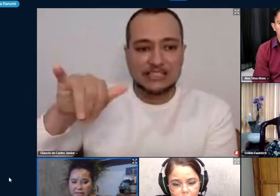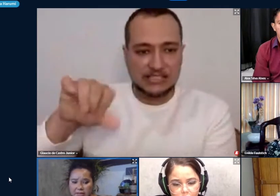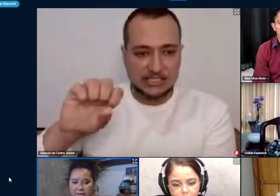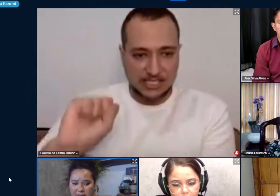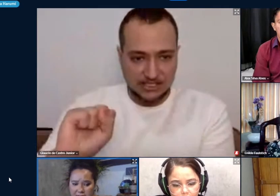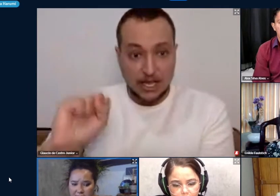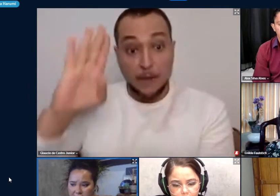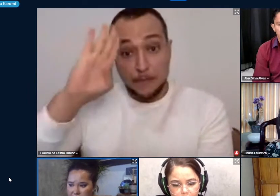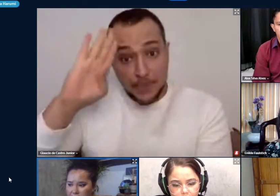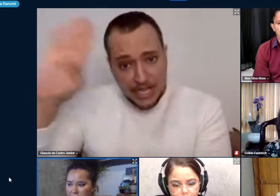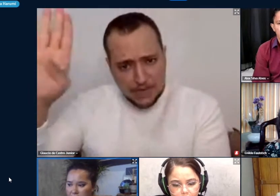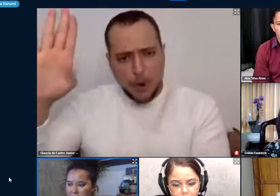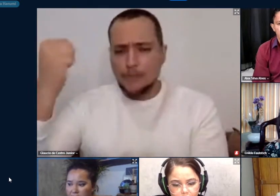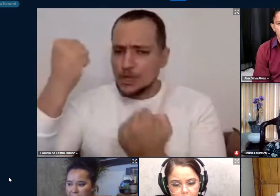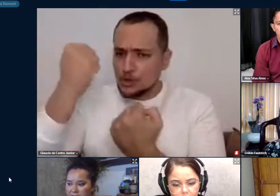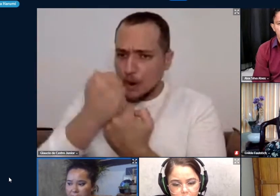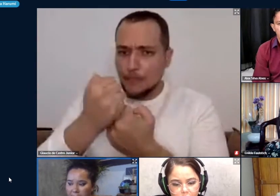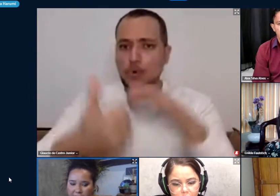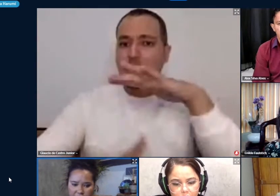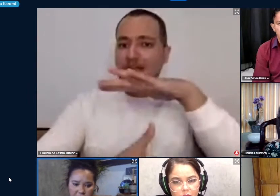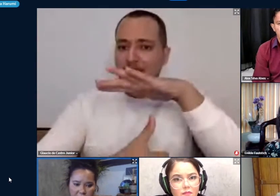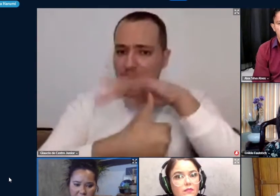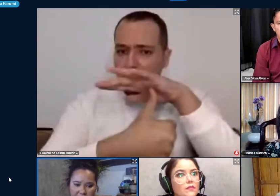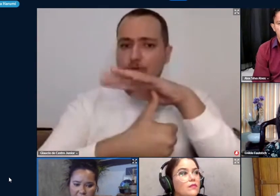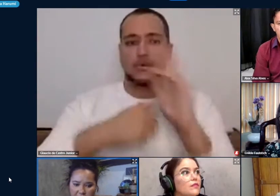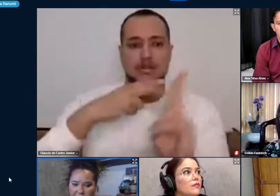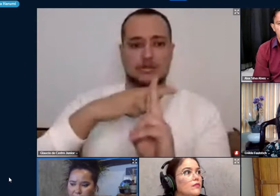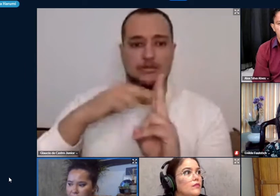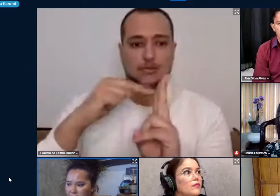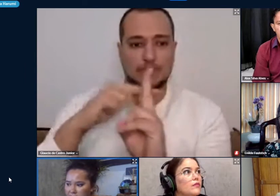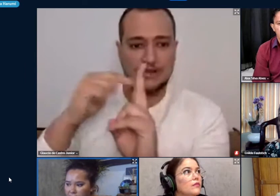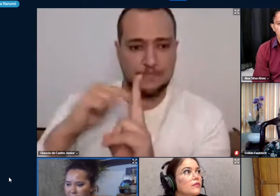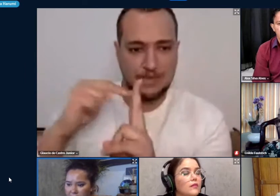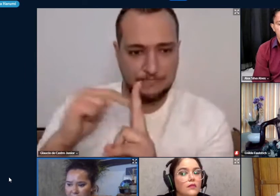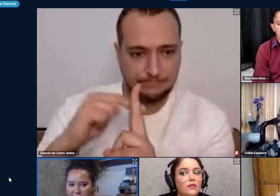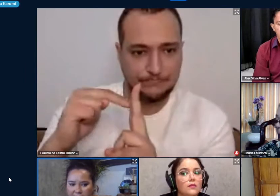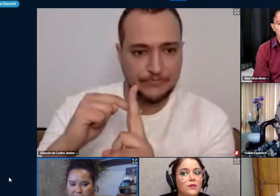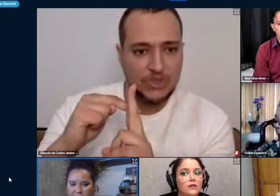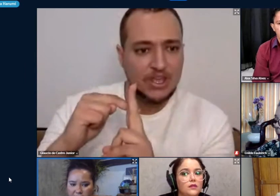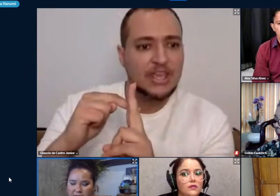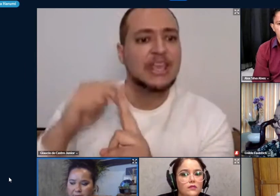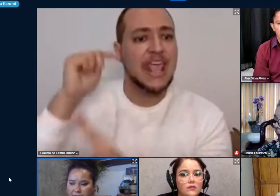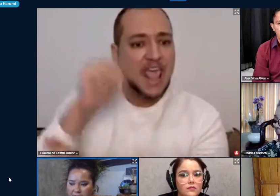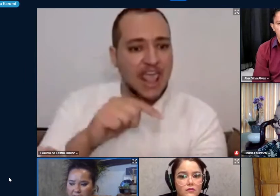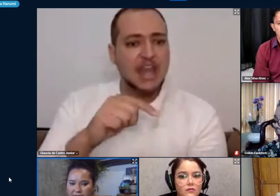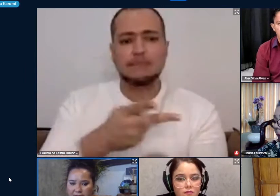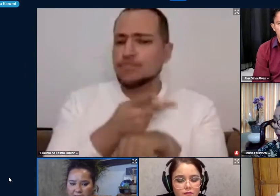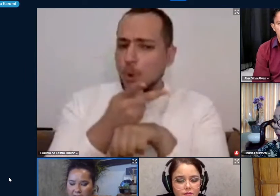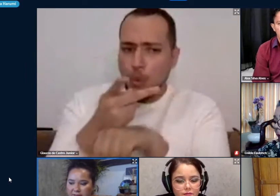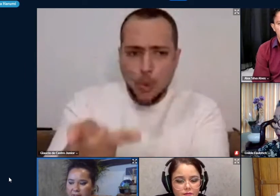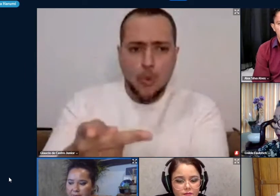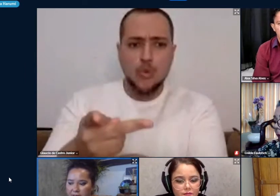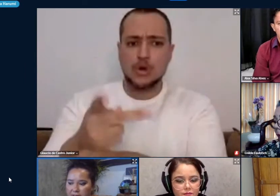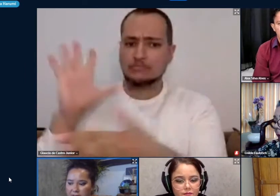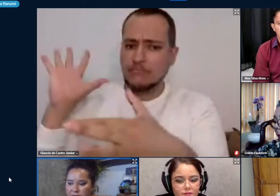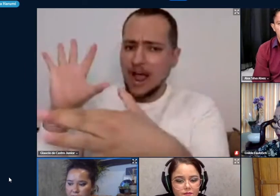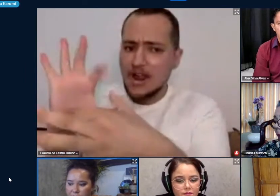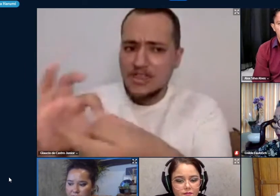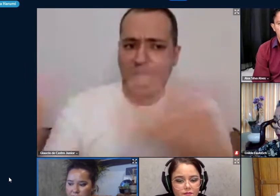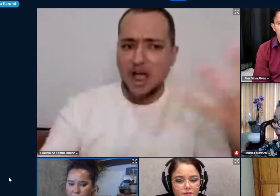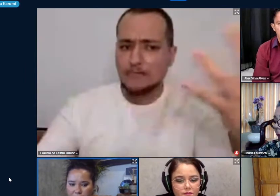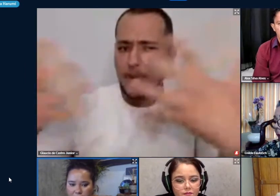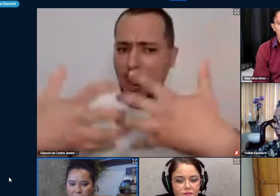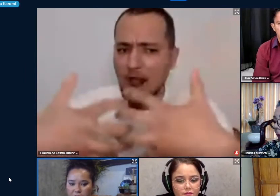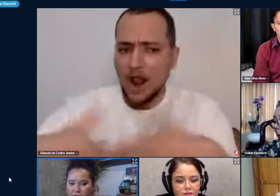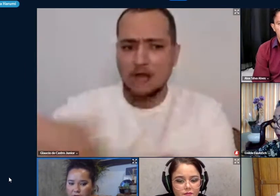várias instâncias, principalmente, inclusive, na reitoria da UNB, que tem buscado estar sempre alinhando